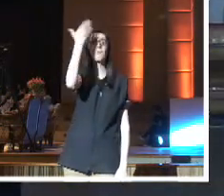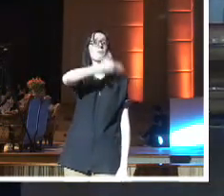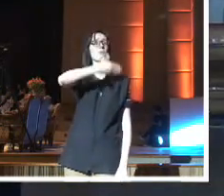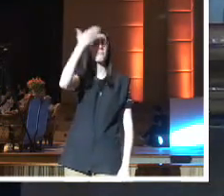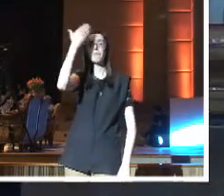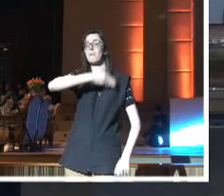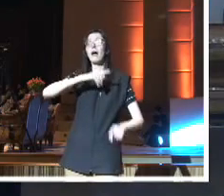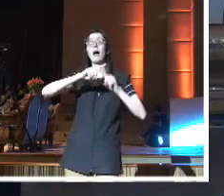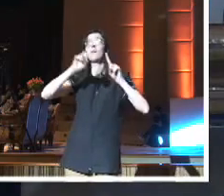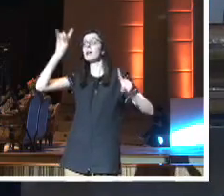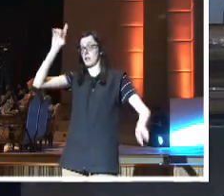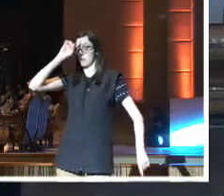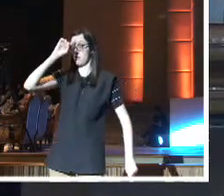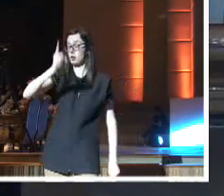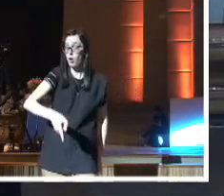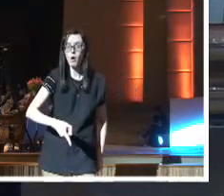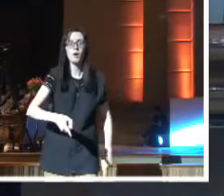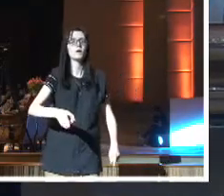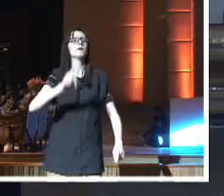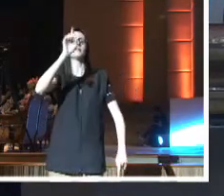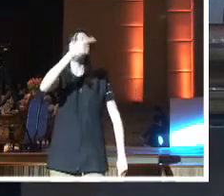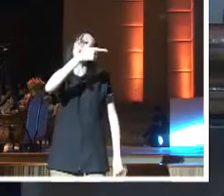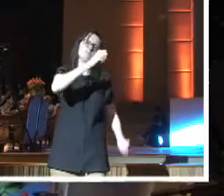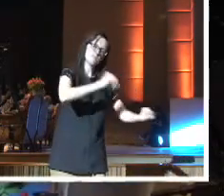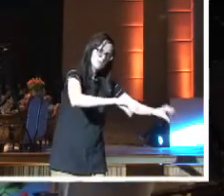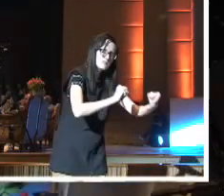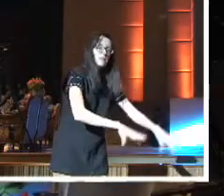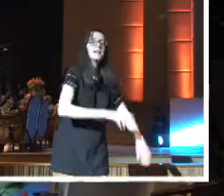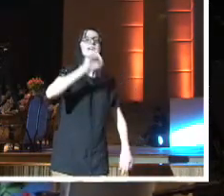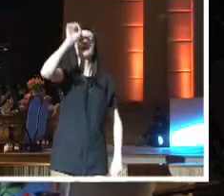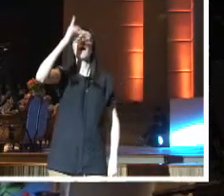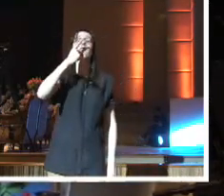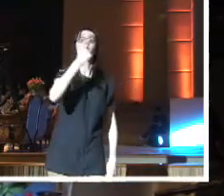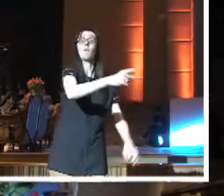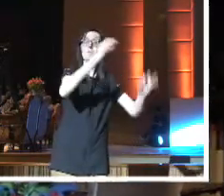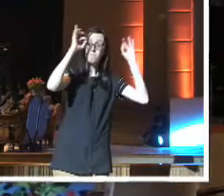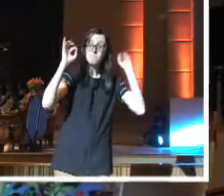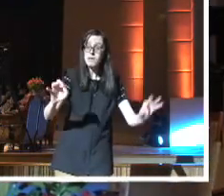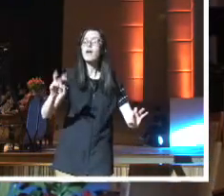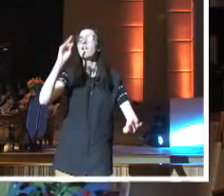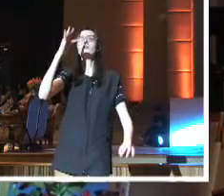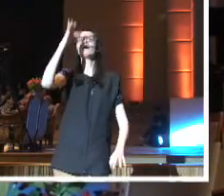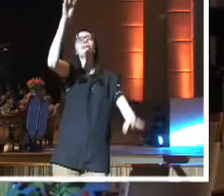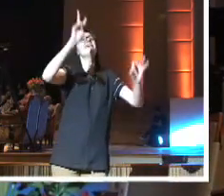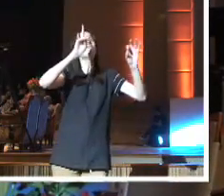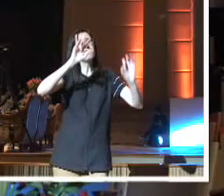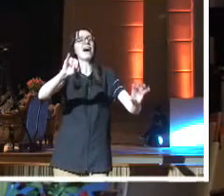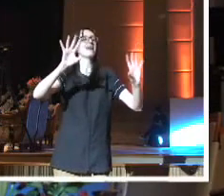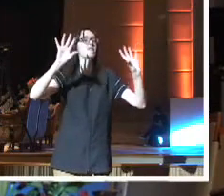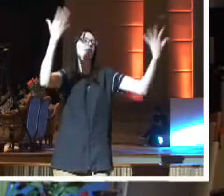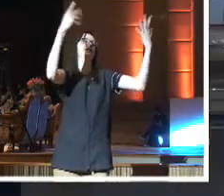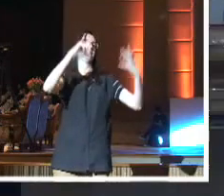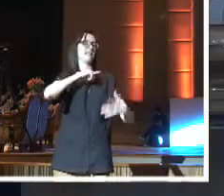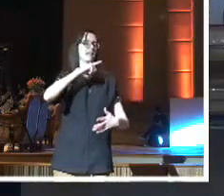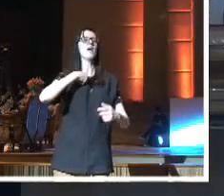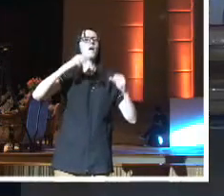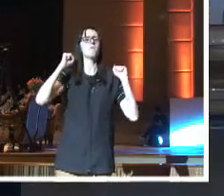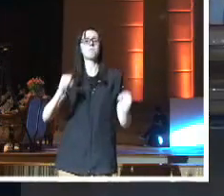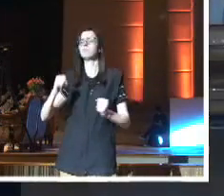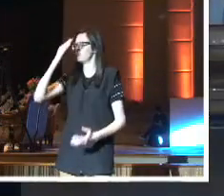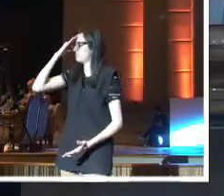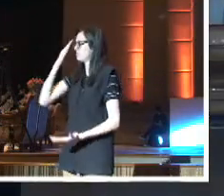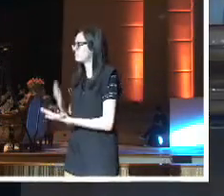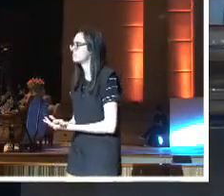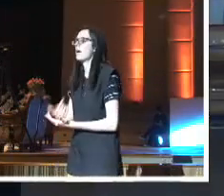que se Ele falou, se Ele ensinou, se Ele disse, vão acontecer, e eu posso tomar posse, e eu